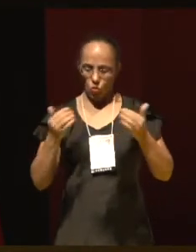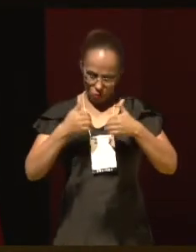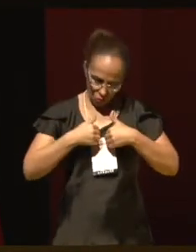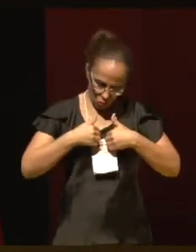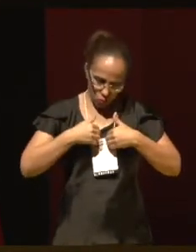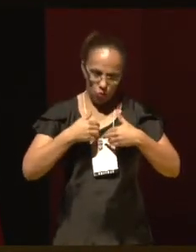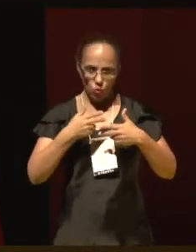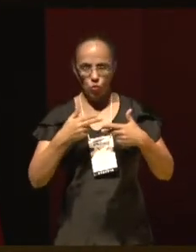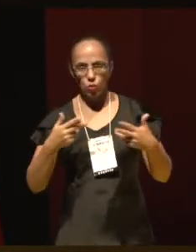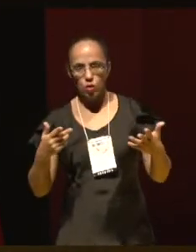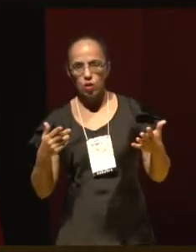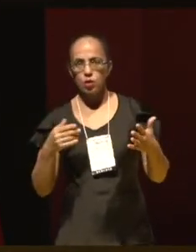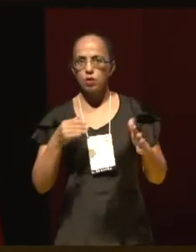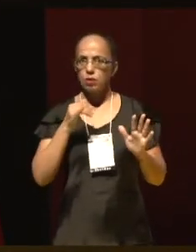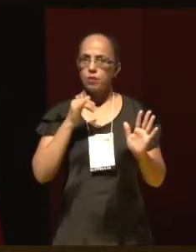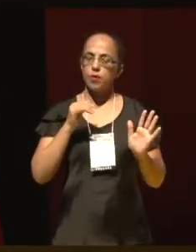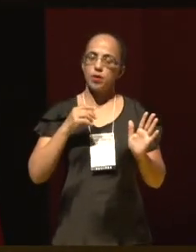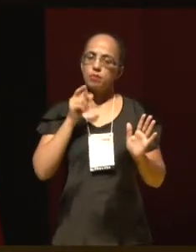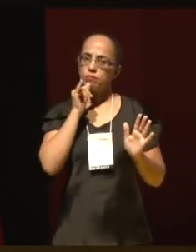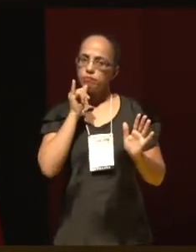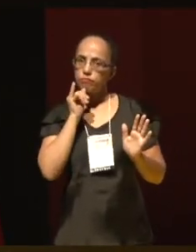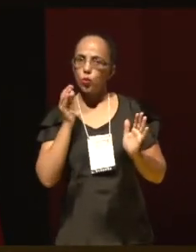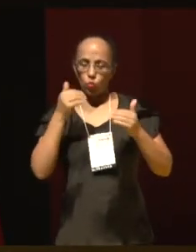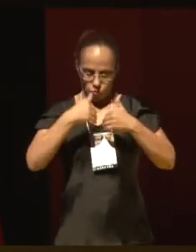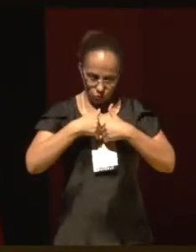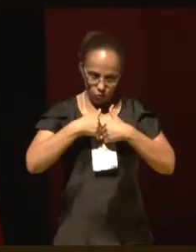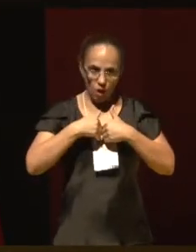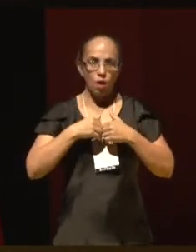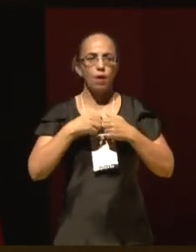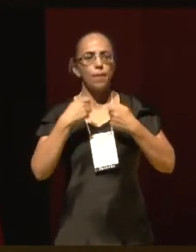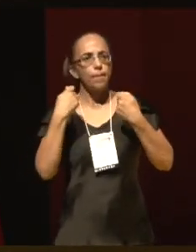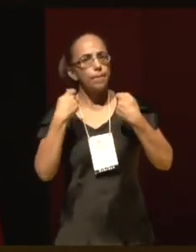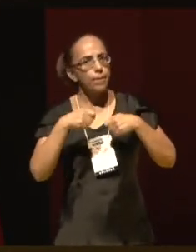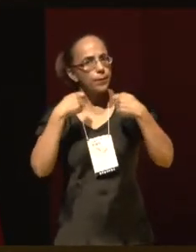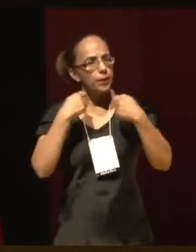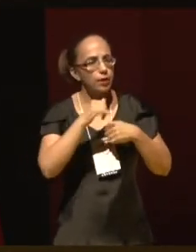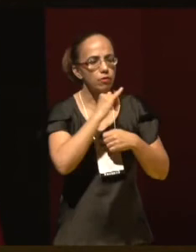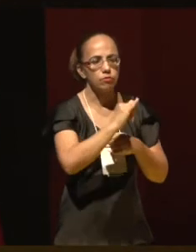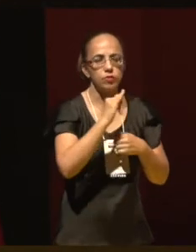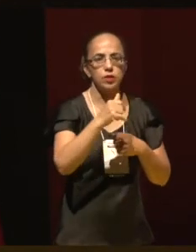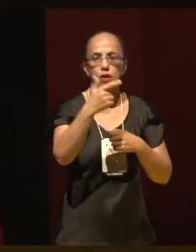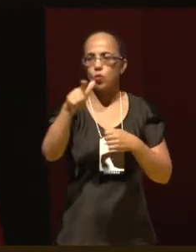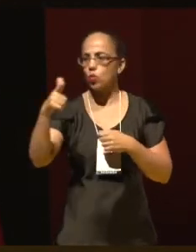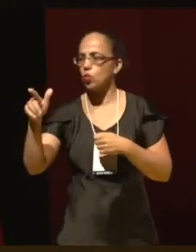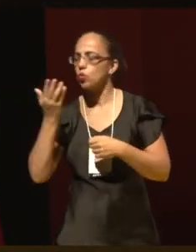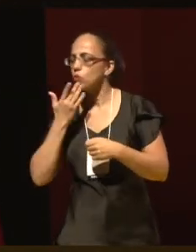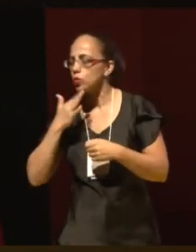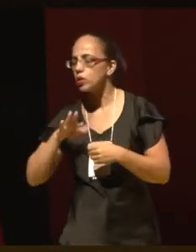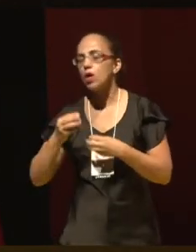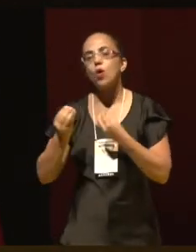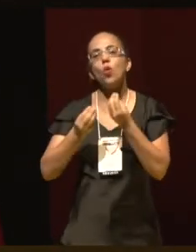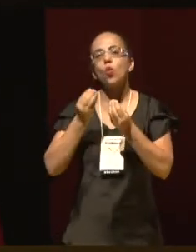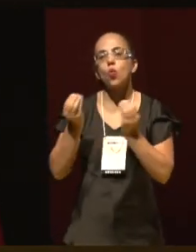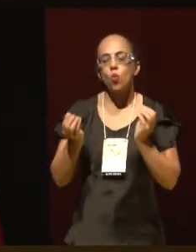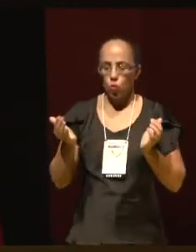exemplo, transtorno do espectro autista, é importante informar as crianças sobre o espectro autista.